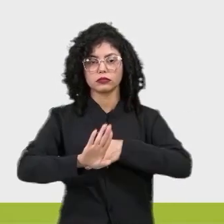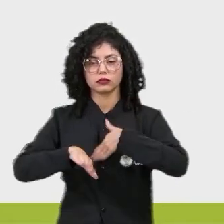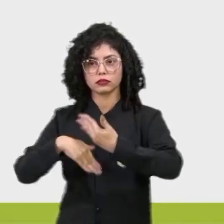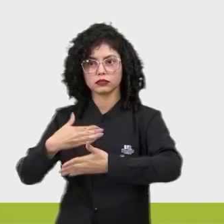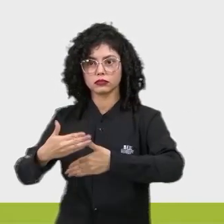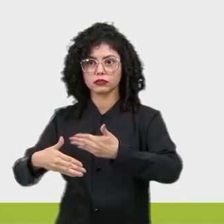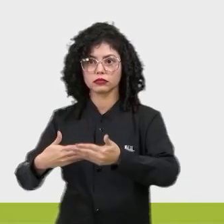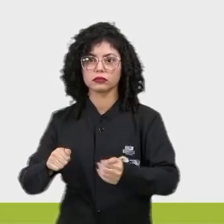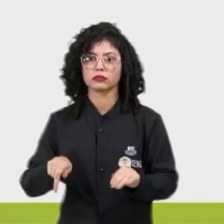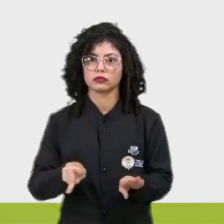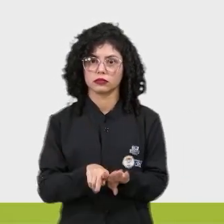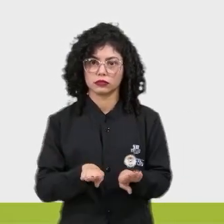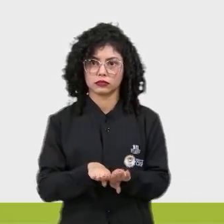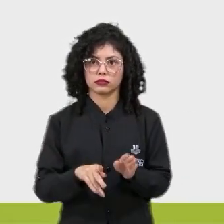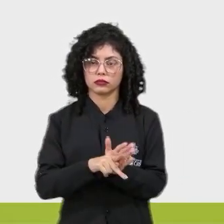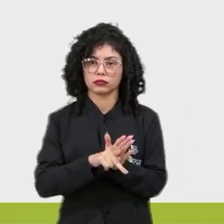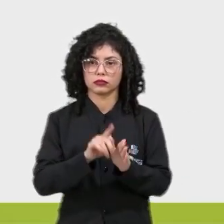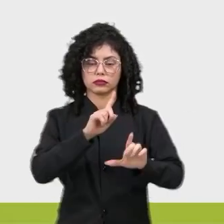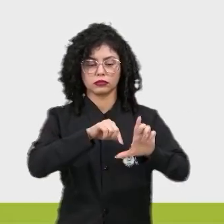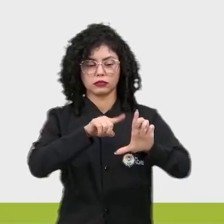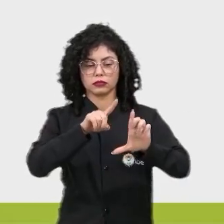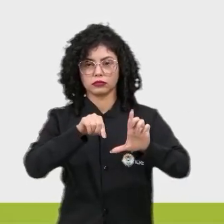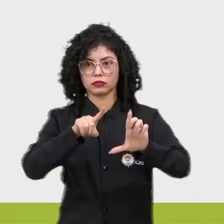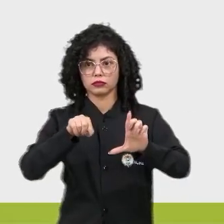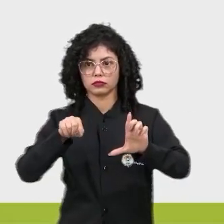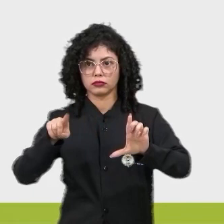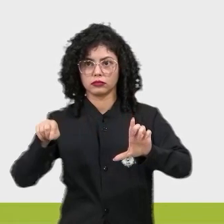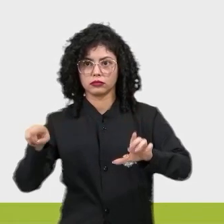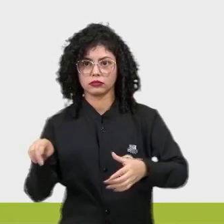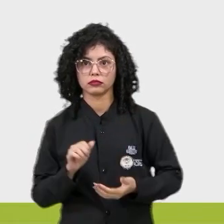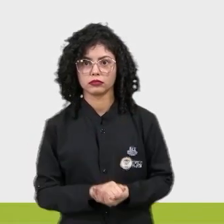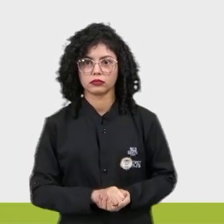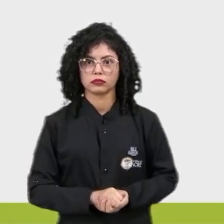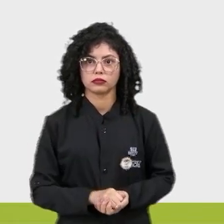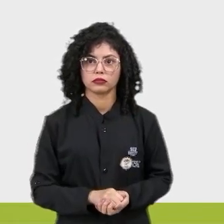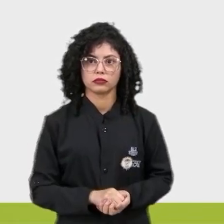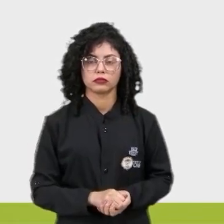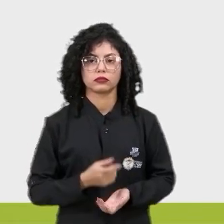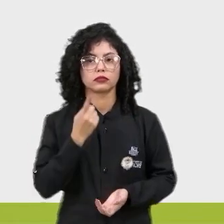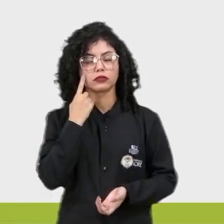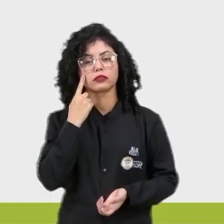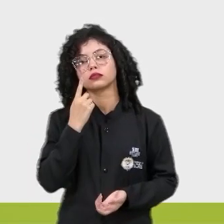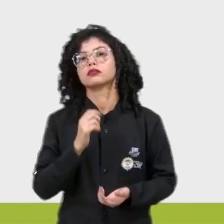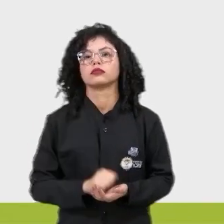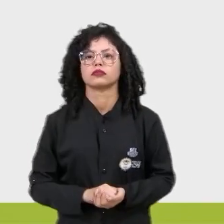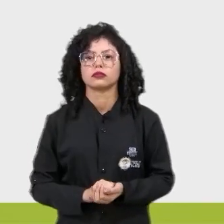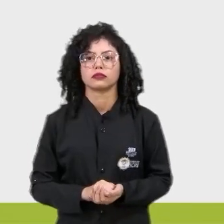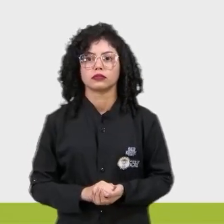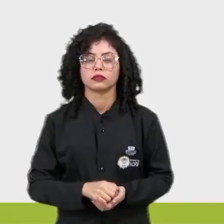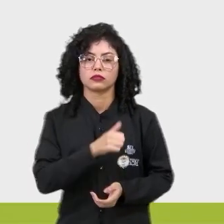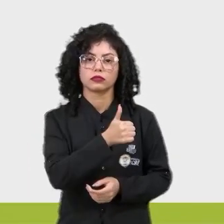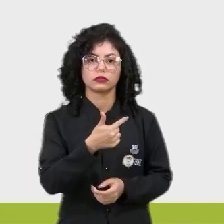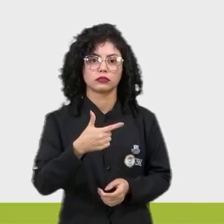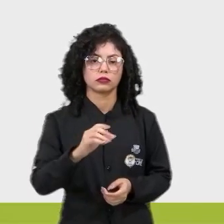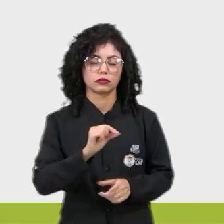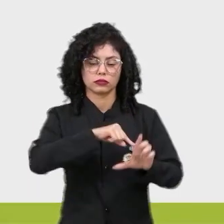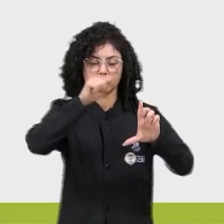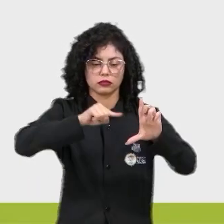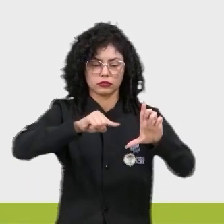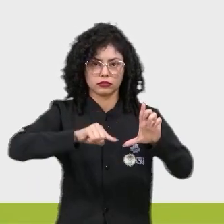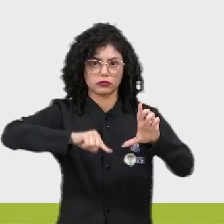ser observado no gráfico a seguir. Então está aqui no gráfico. Reparem que aqui está o 120